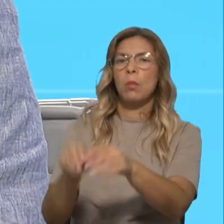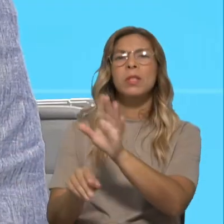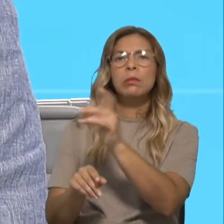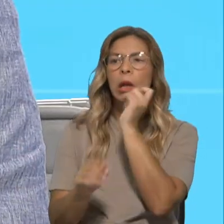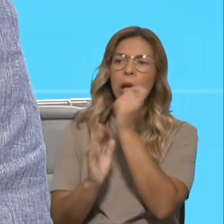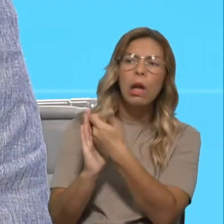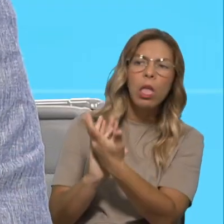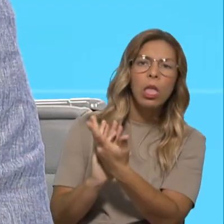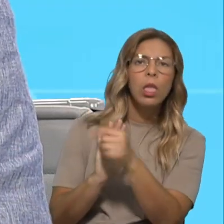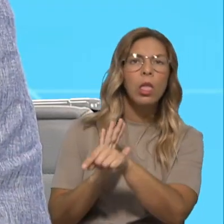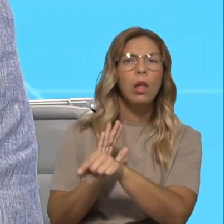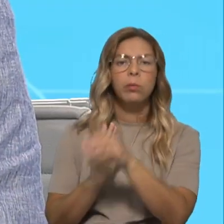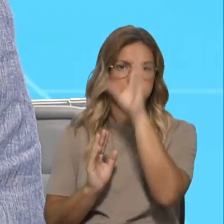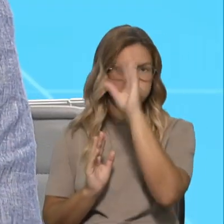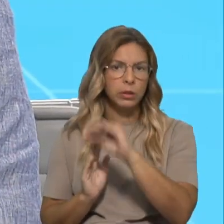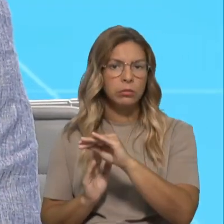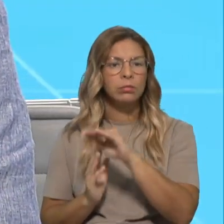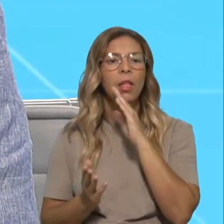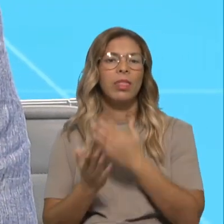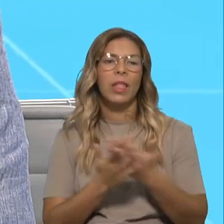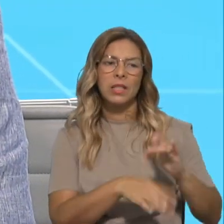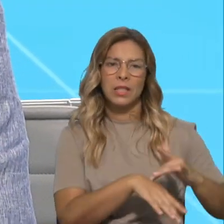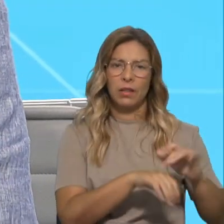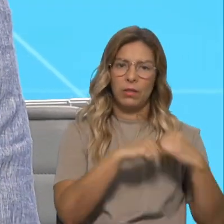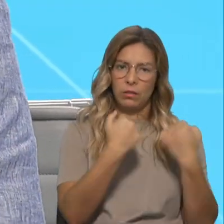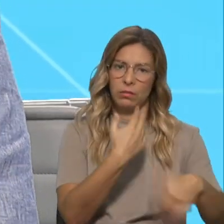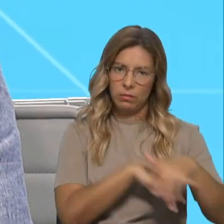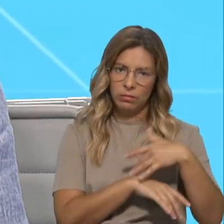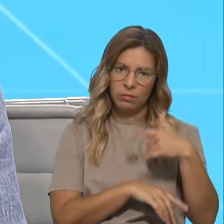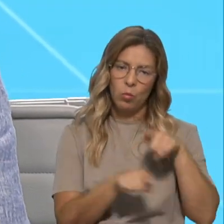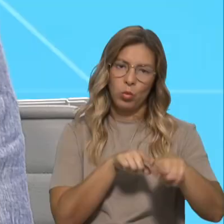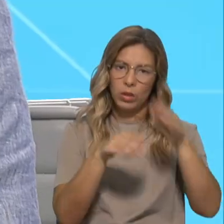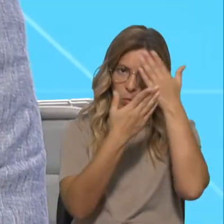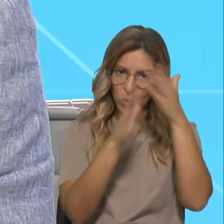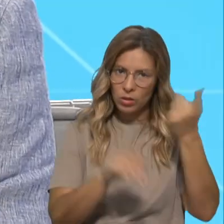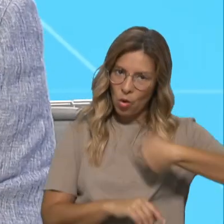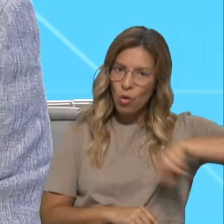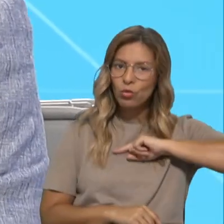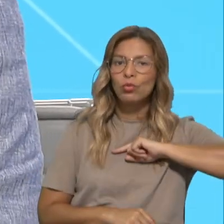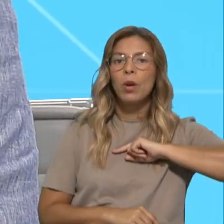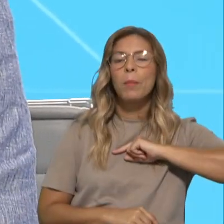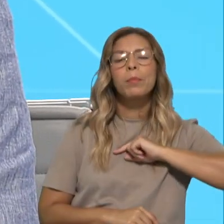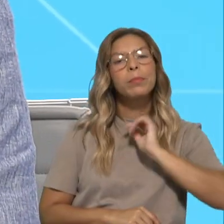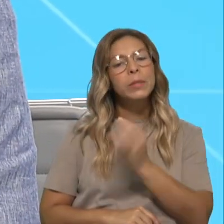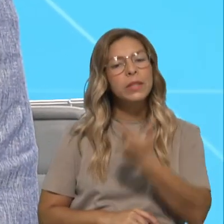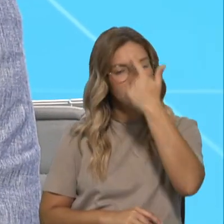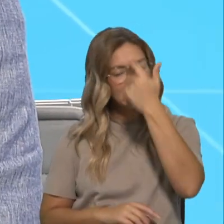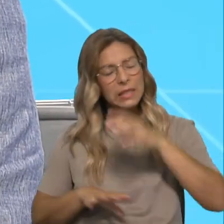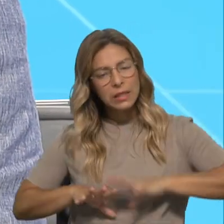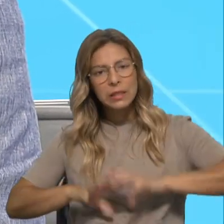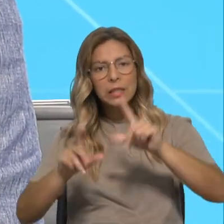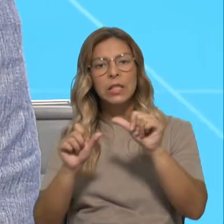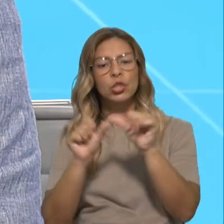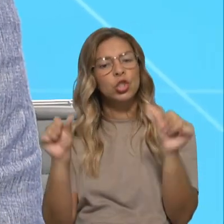sabem. Portanto, isso torna frágil e vulnerável a nossa democracia. era muito bom que nós evoluíssemos para o sistema misto